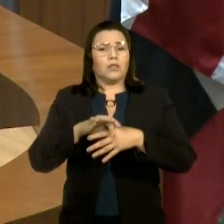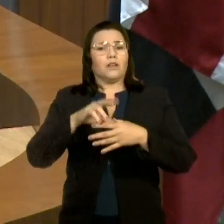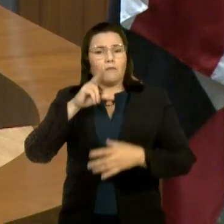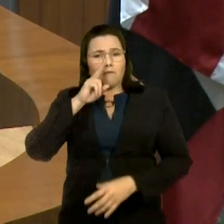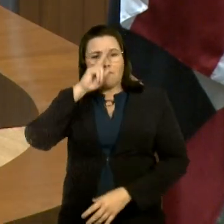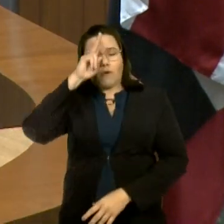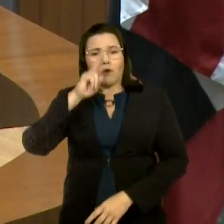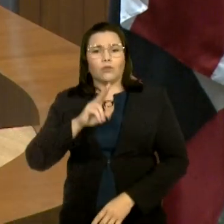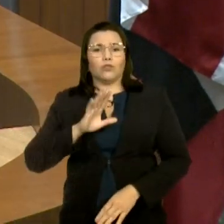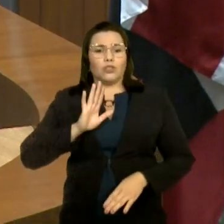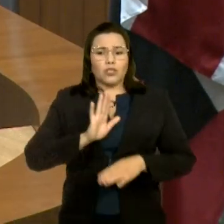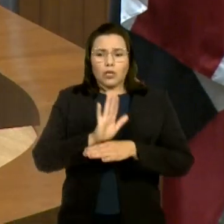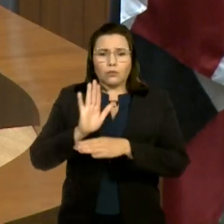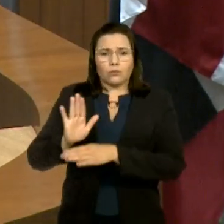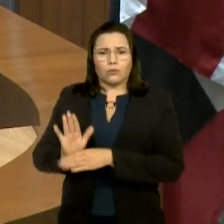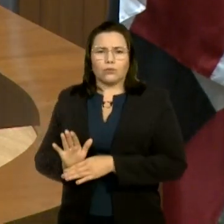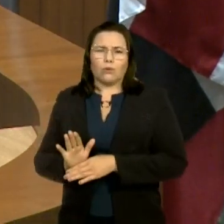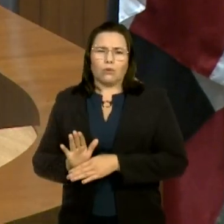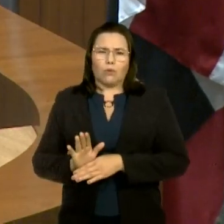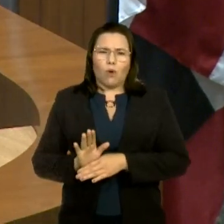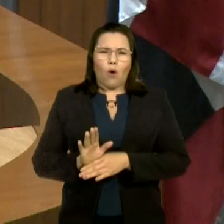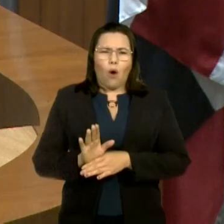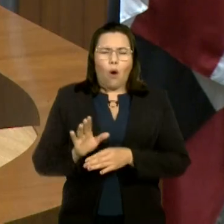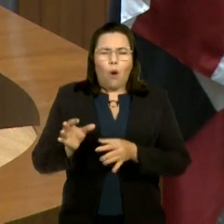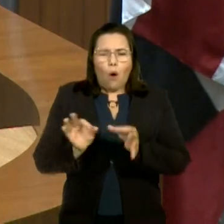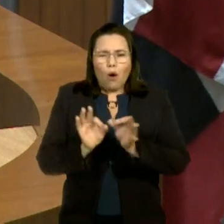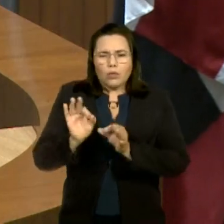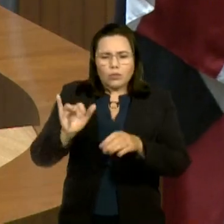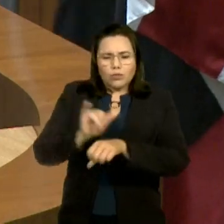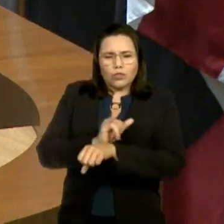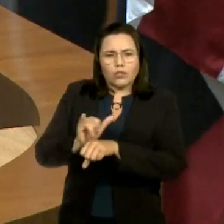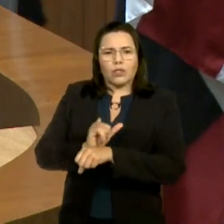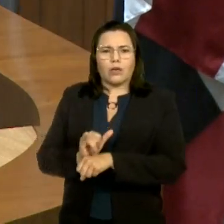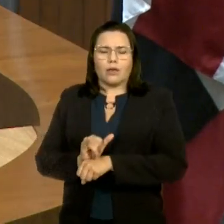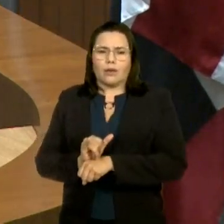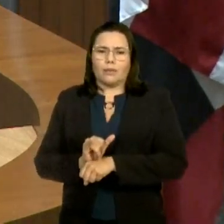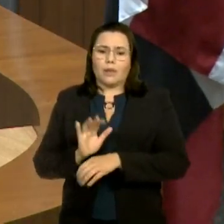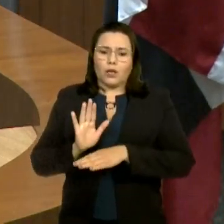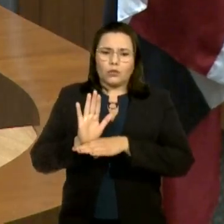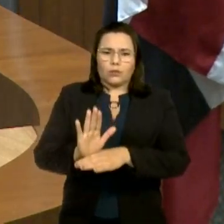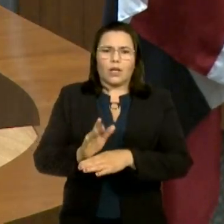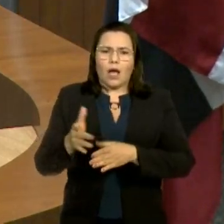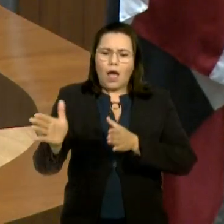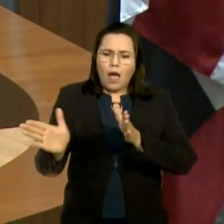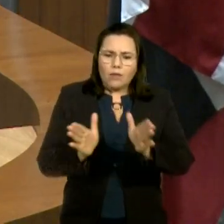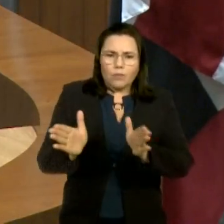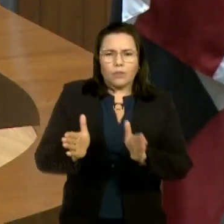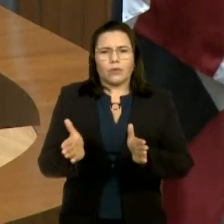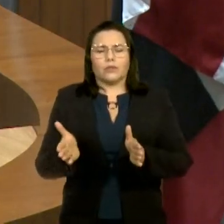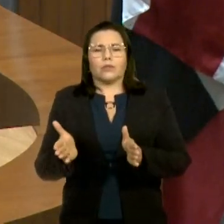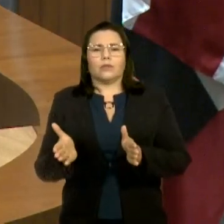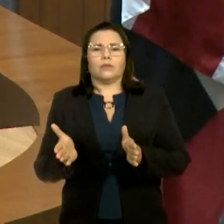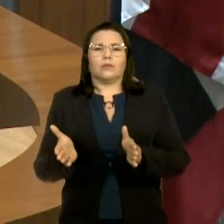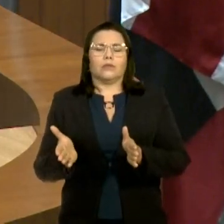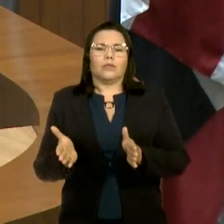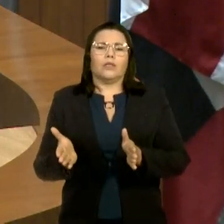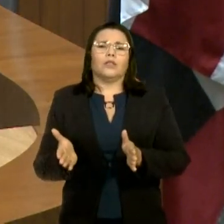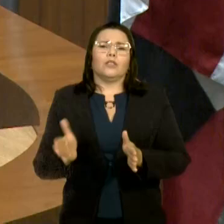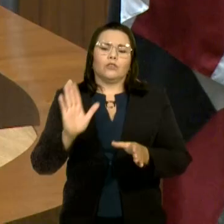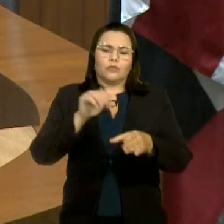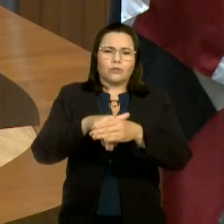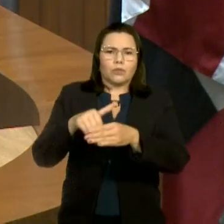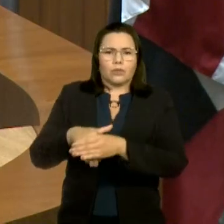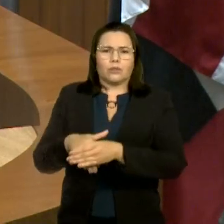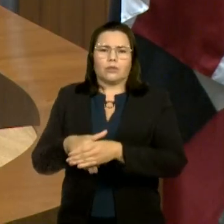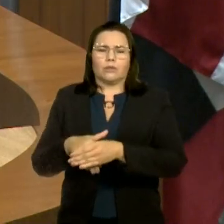pleito acontecesse de forma natural e que as pessoas pudessem escolher livremente enfim são essas as são essas